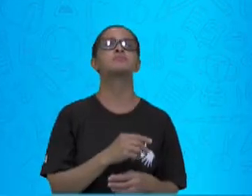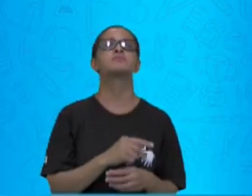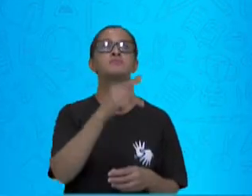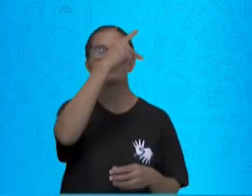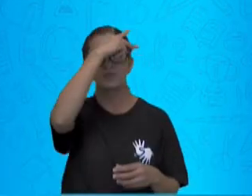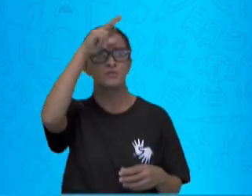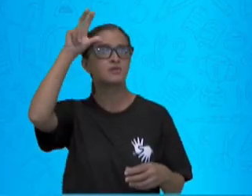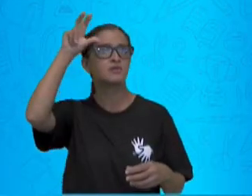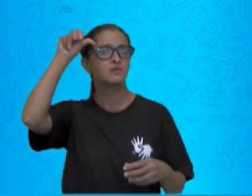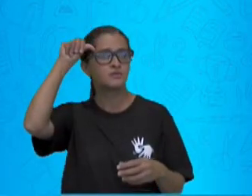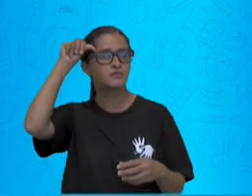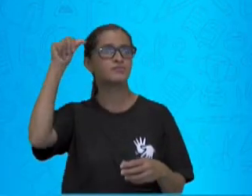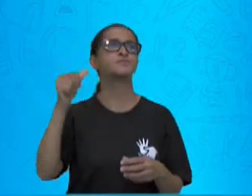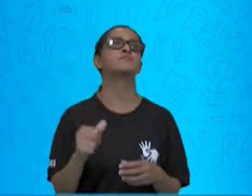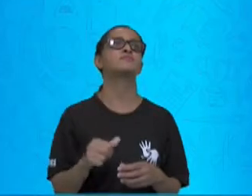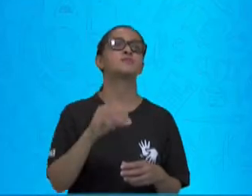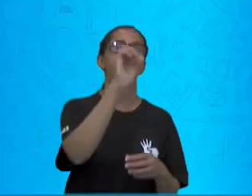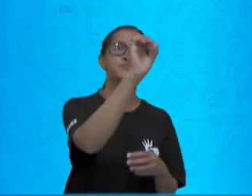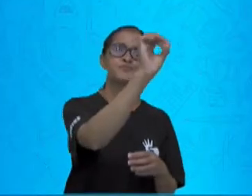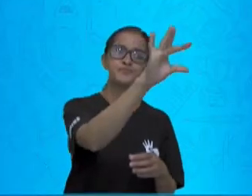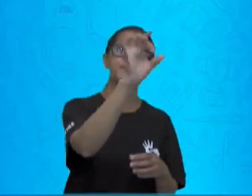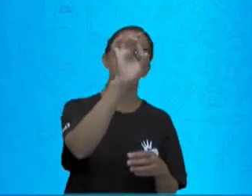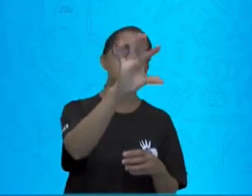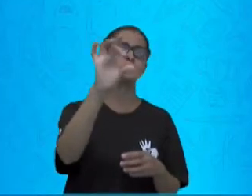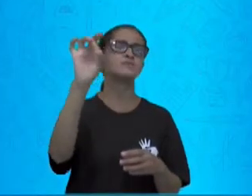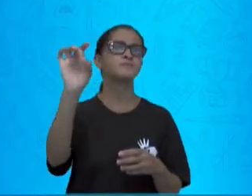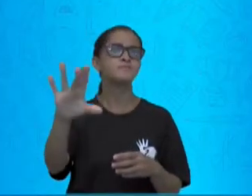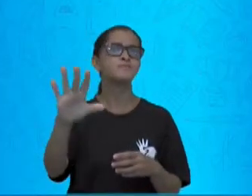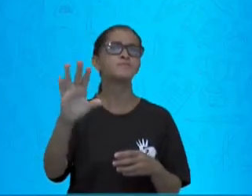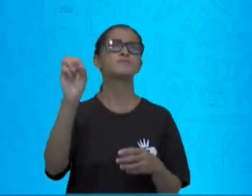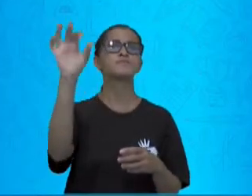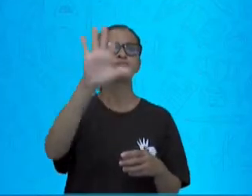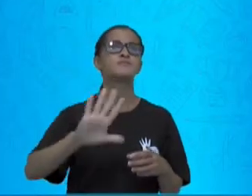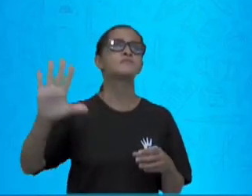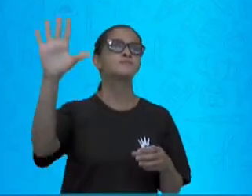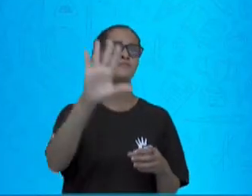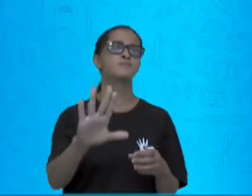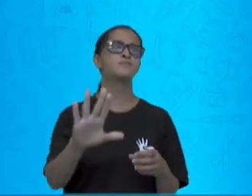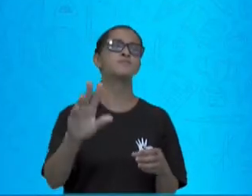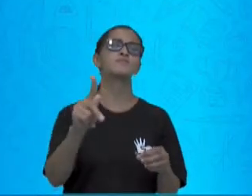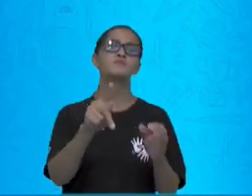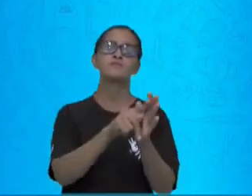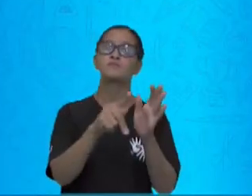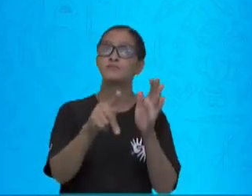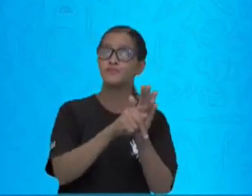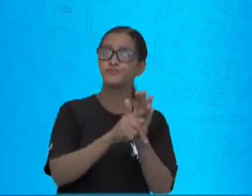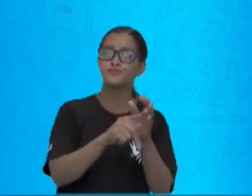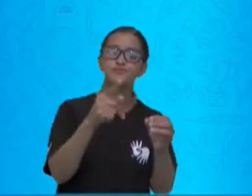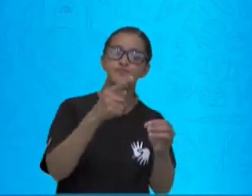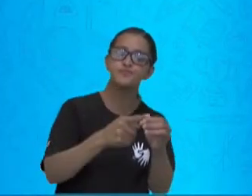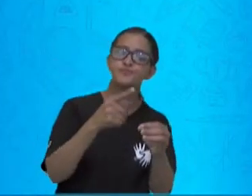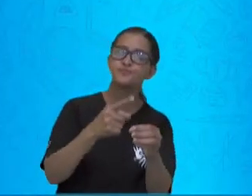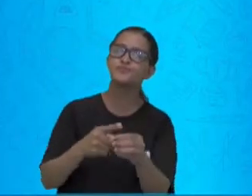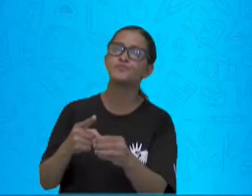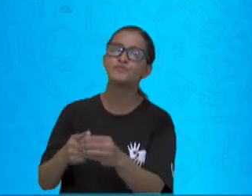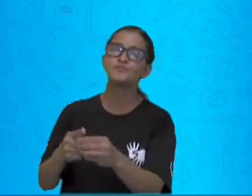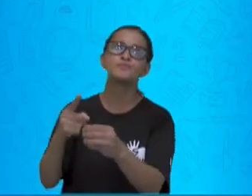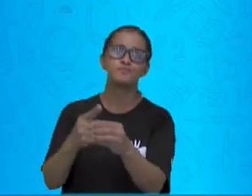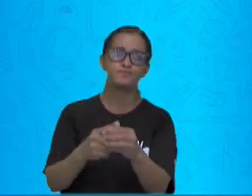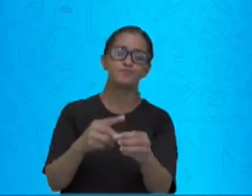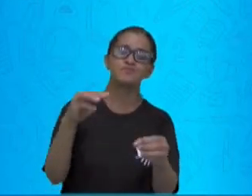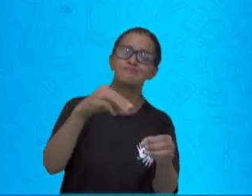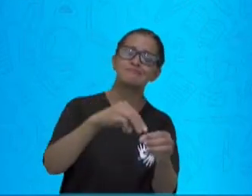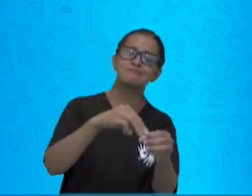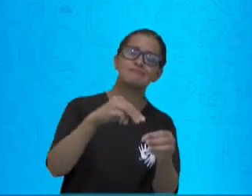Então, cada estado tem as suas cidades ou seus municípios, e cada município ali,